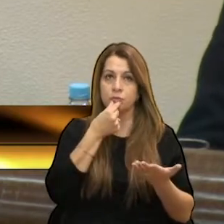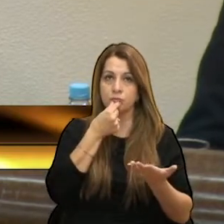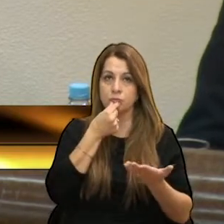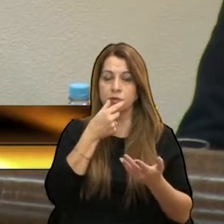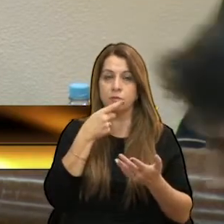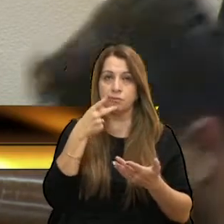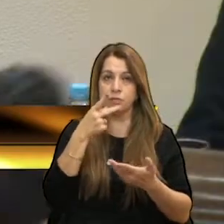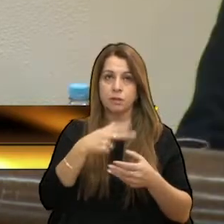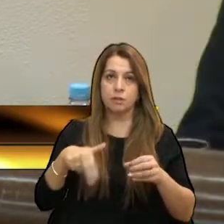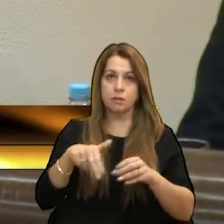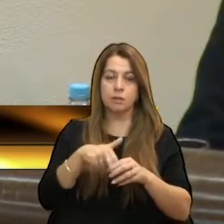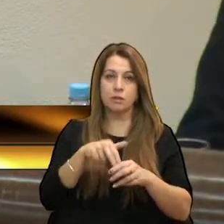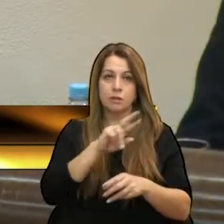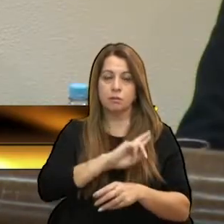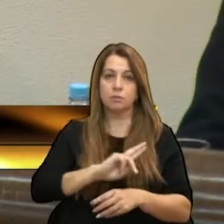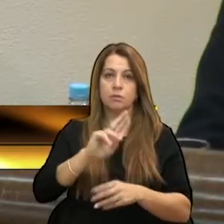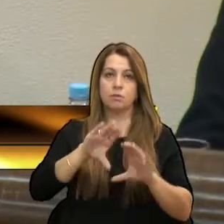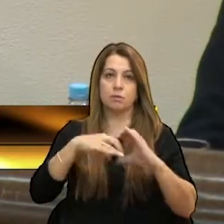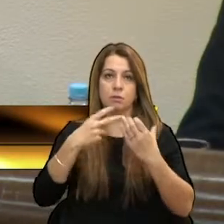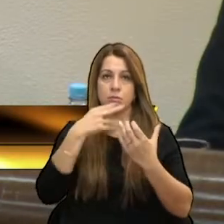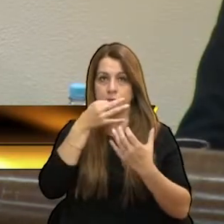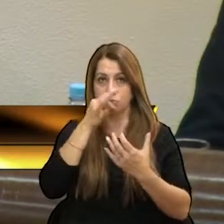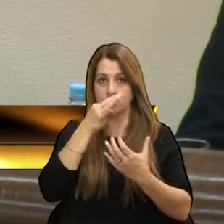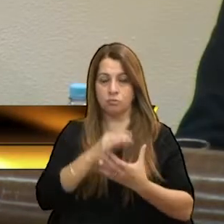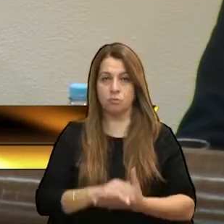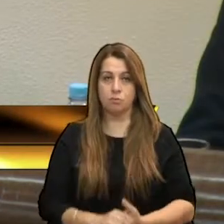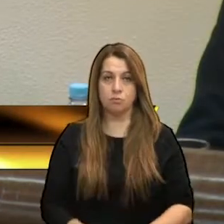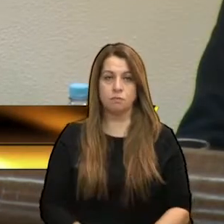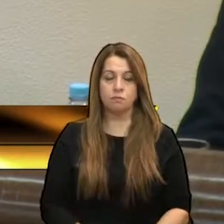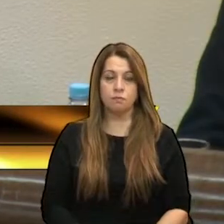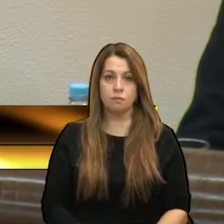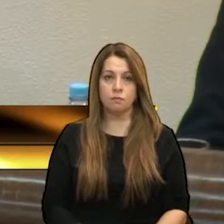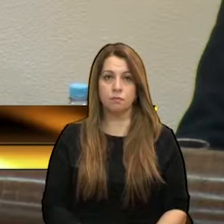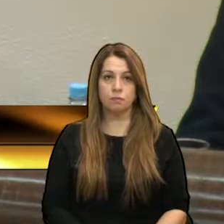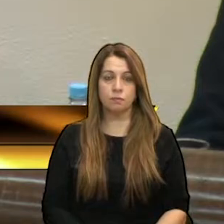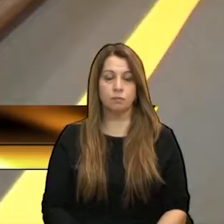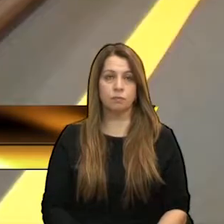para se pronunciar em nome da Câmara Municipal de Caxias do Sul.